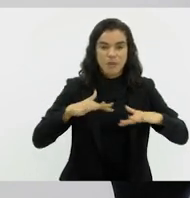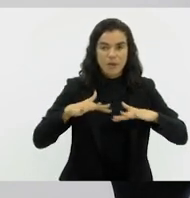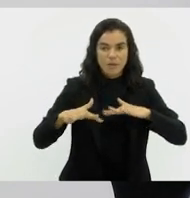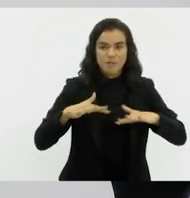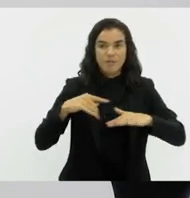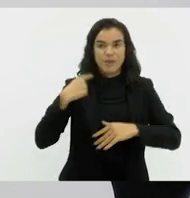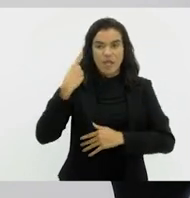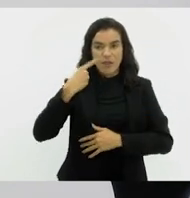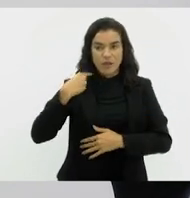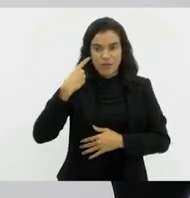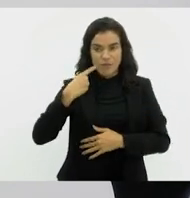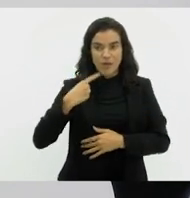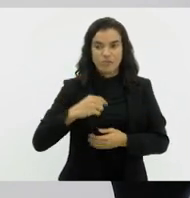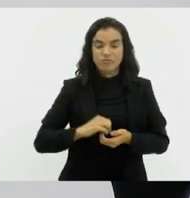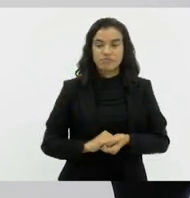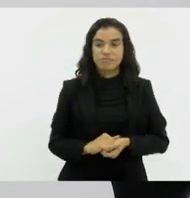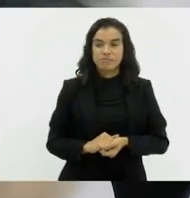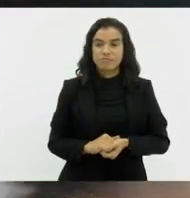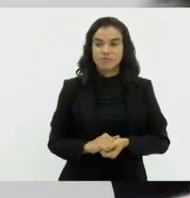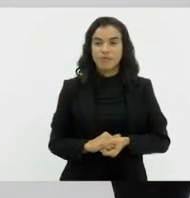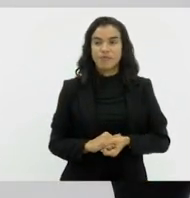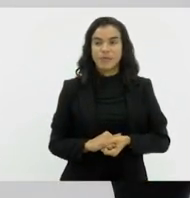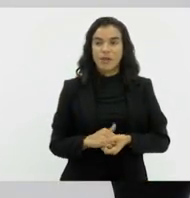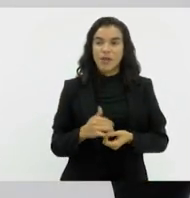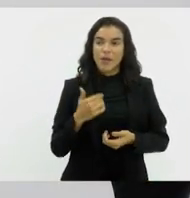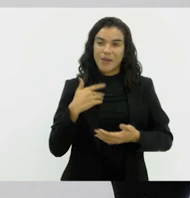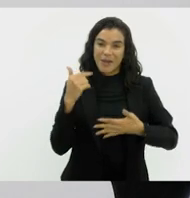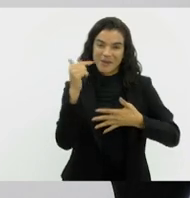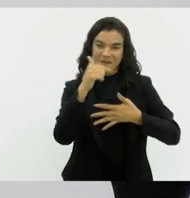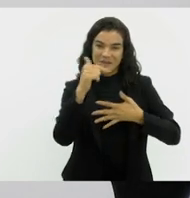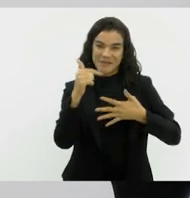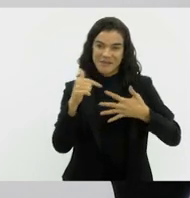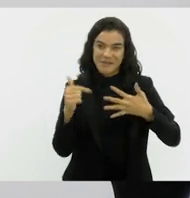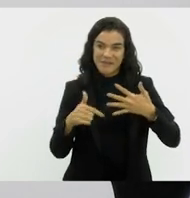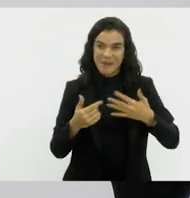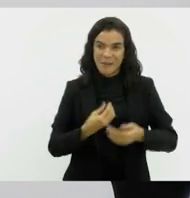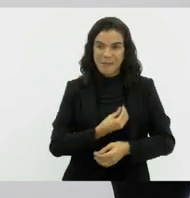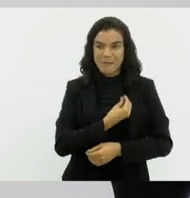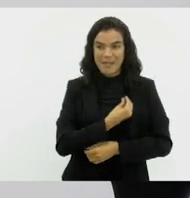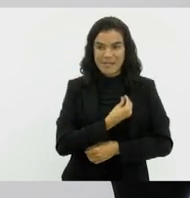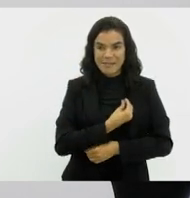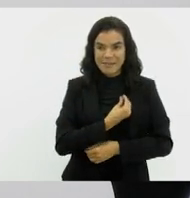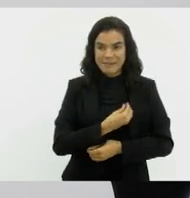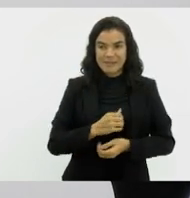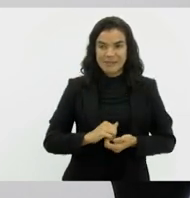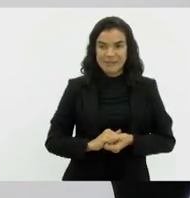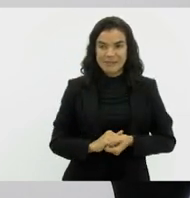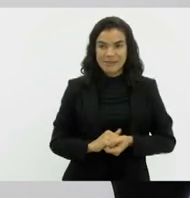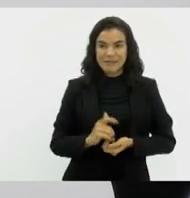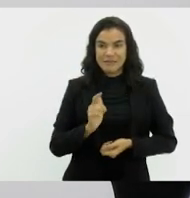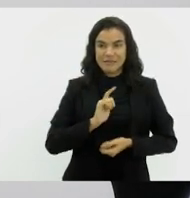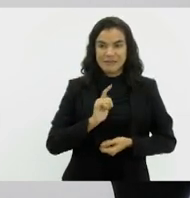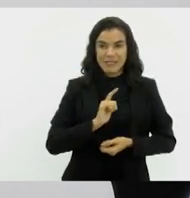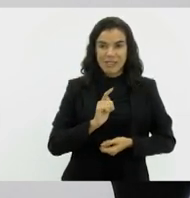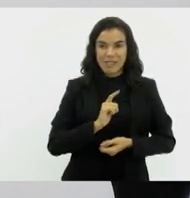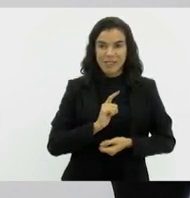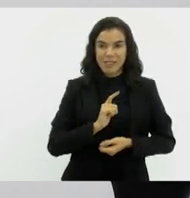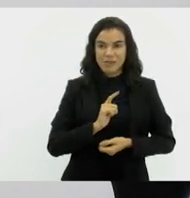advocacy. Queria pontuar aqui algumas presenças importantes. Nós temos aqui